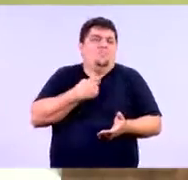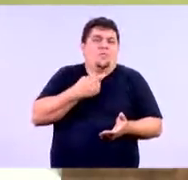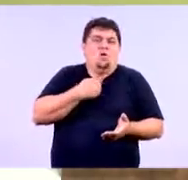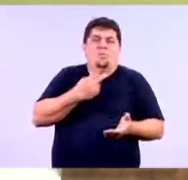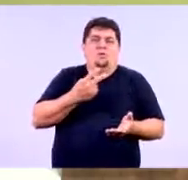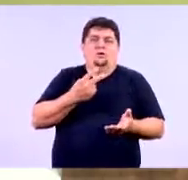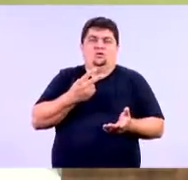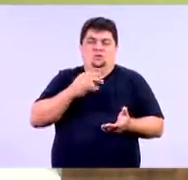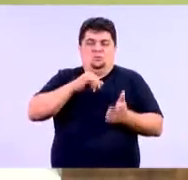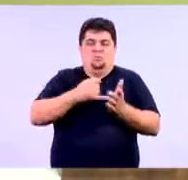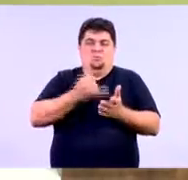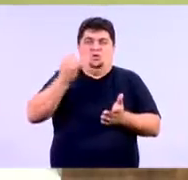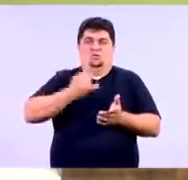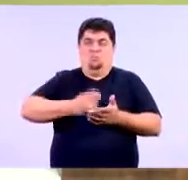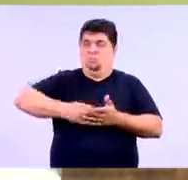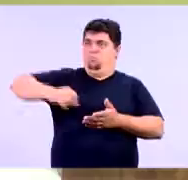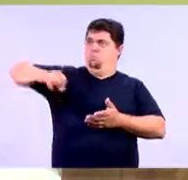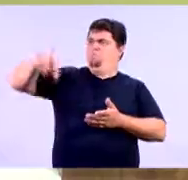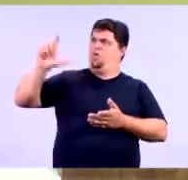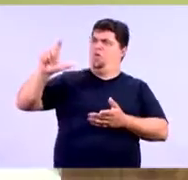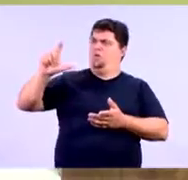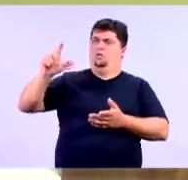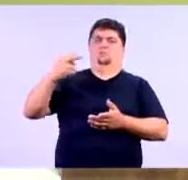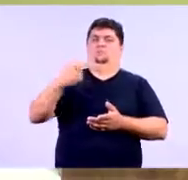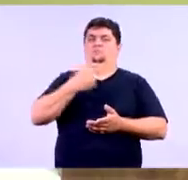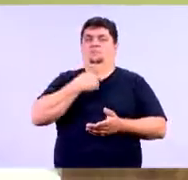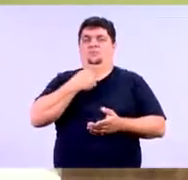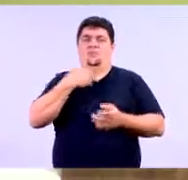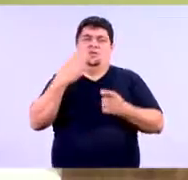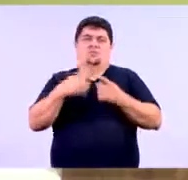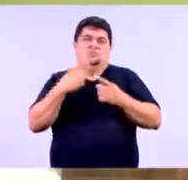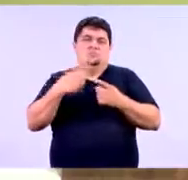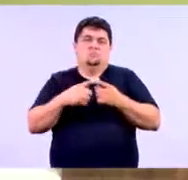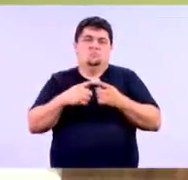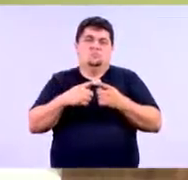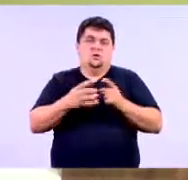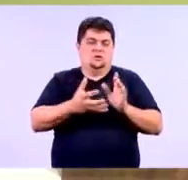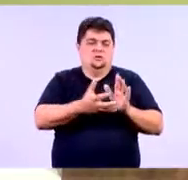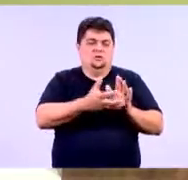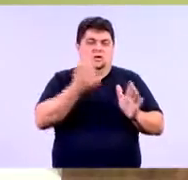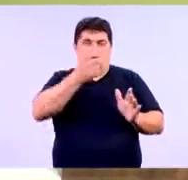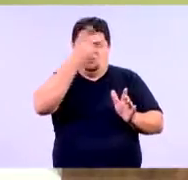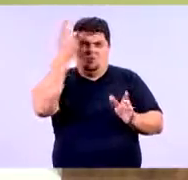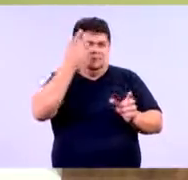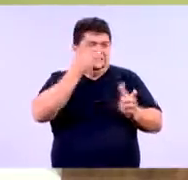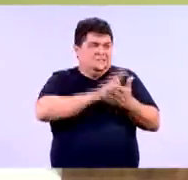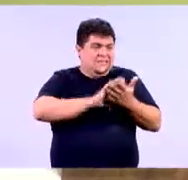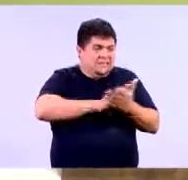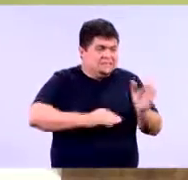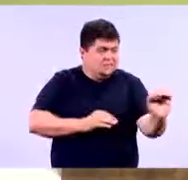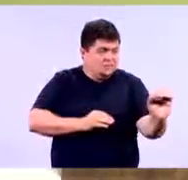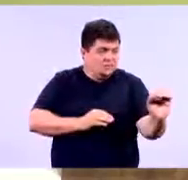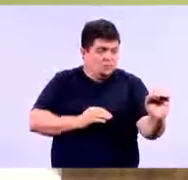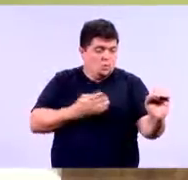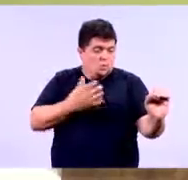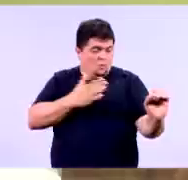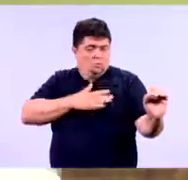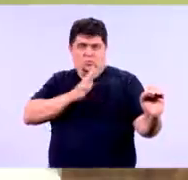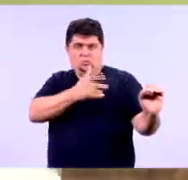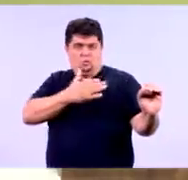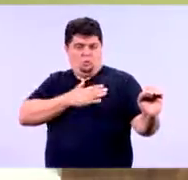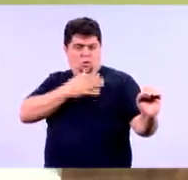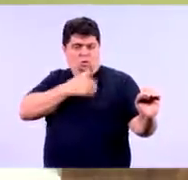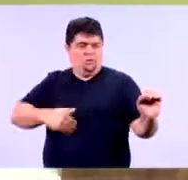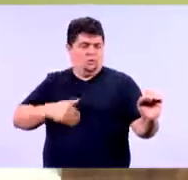cobrar um tributo de uma forma que até mesmo vai retirar esse patrimônio dos contribuintes, ok? Então isso seria a